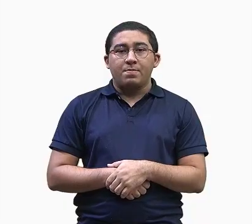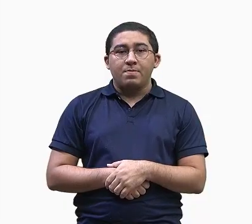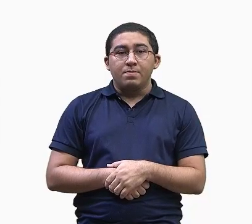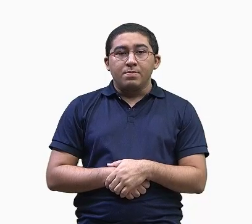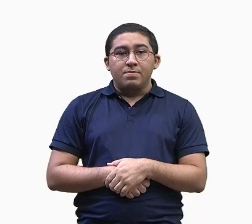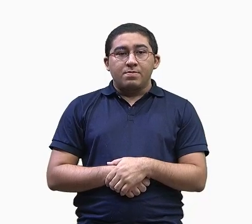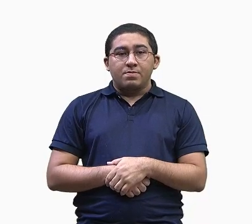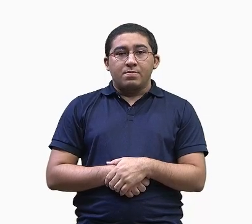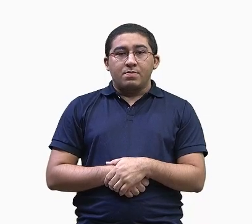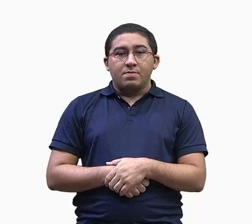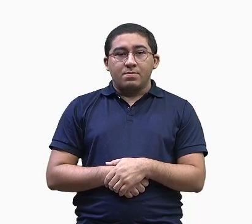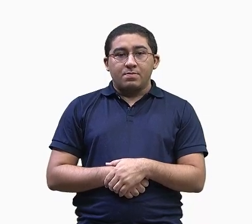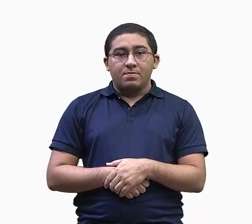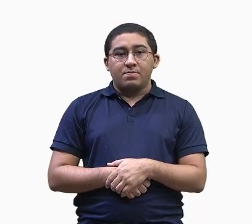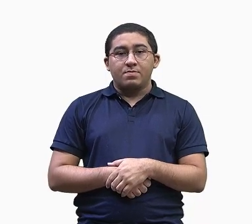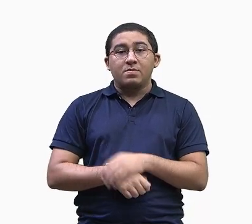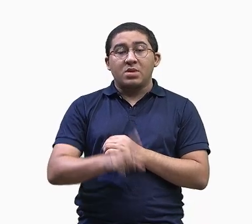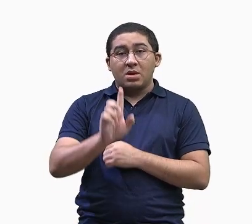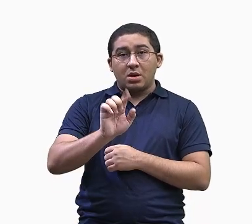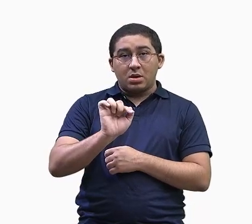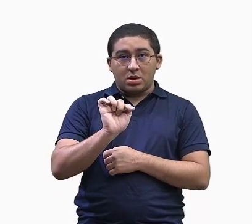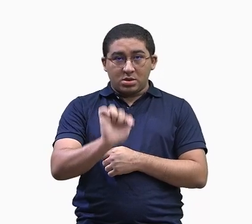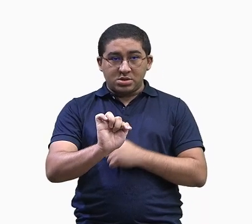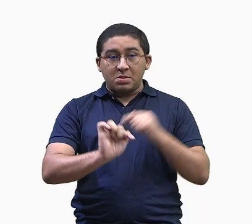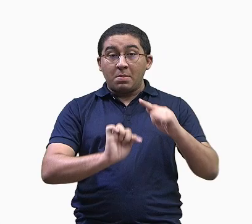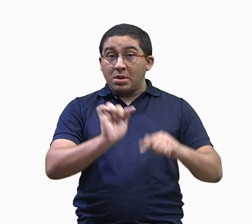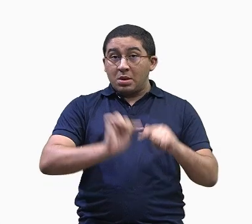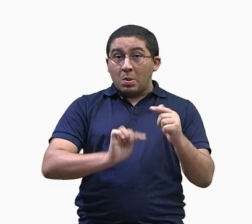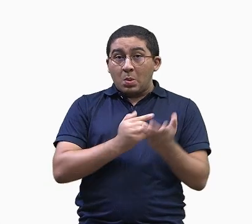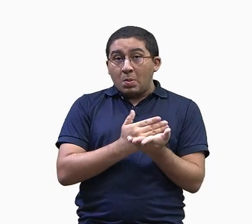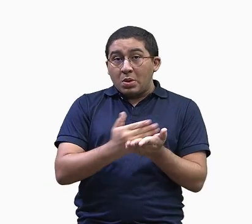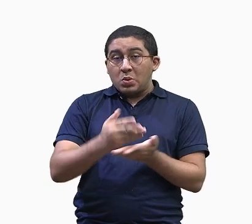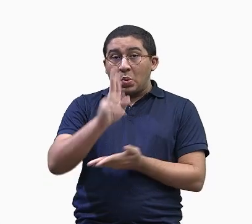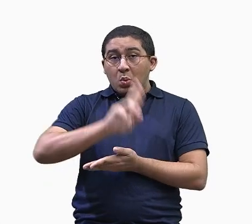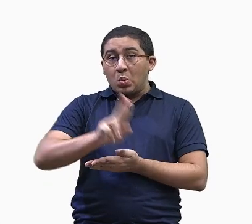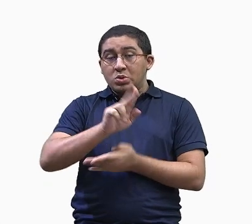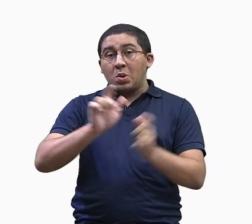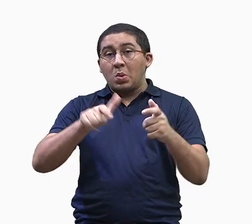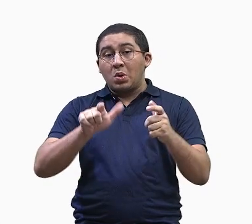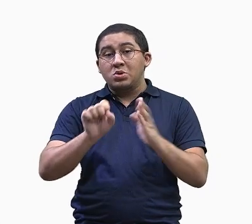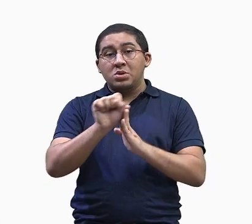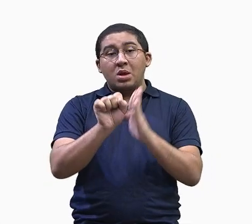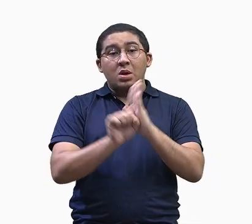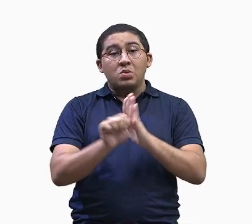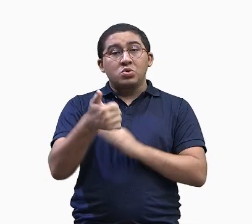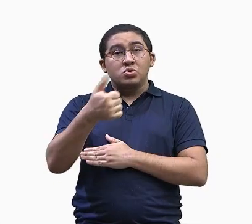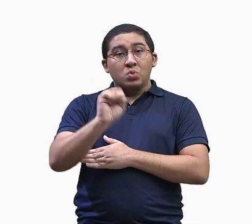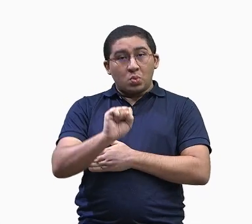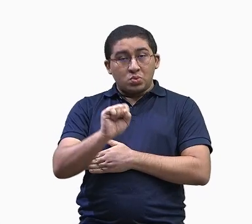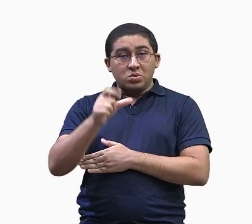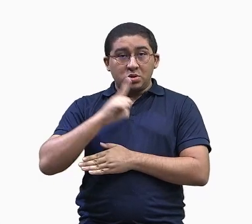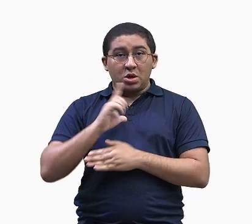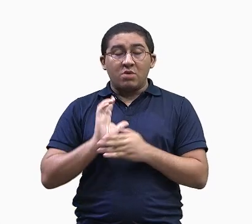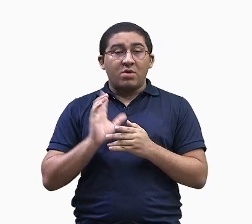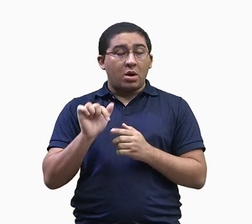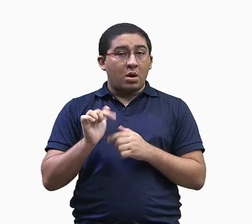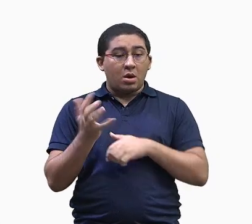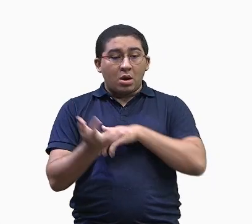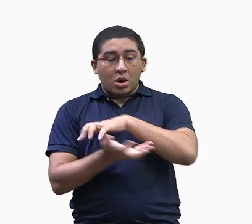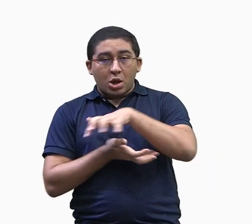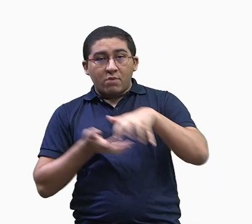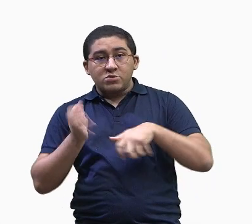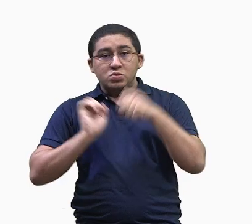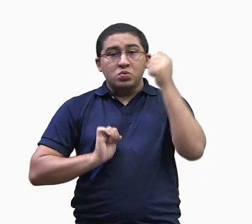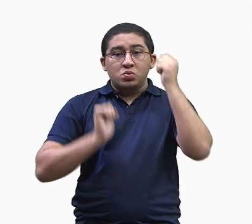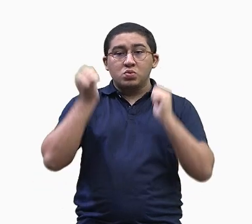mineral, ele começou a ser amplamente utilizado a partir lá no século XVIII da Revolução Industrial, né, onde